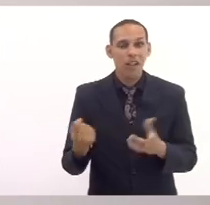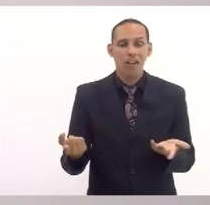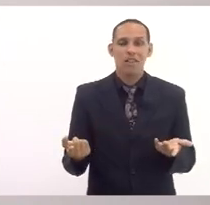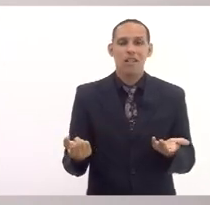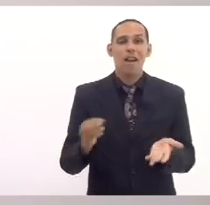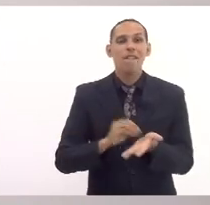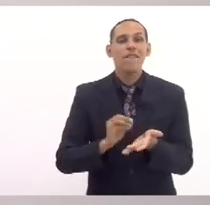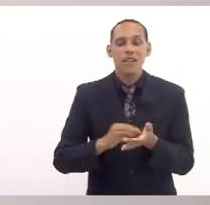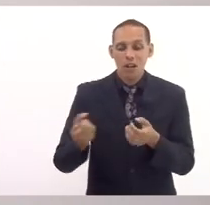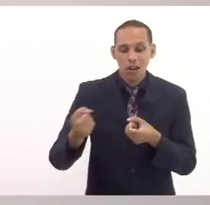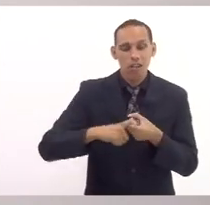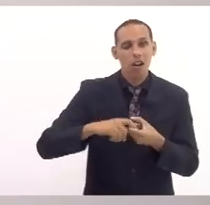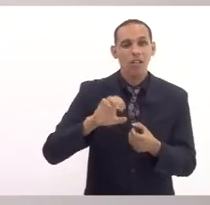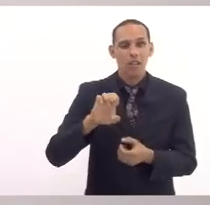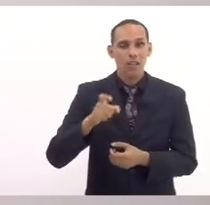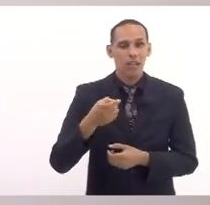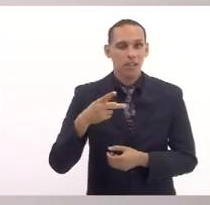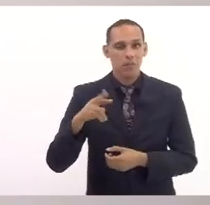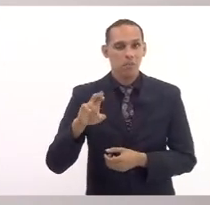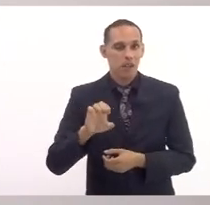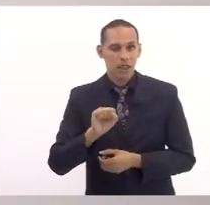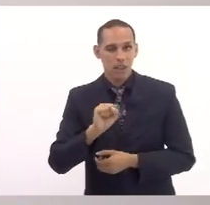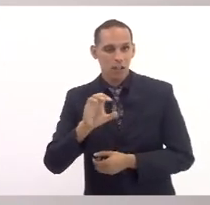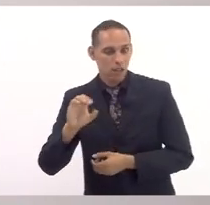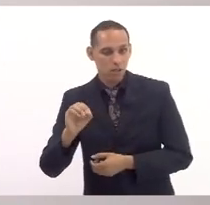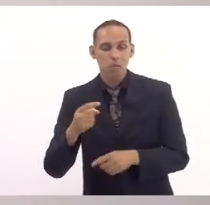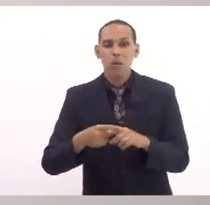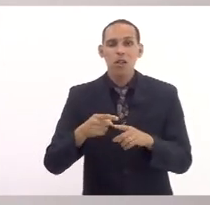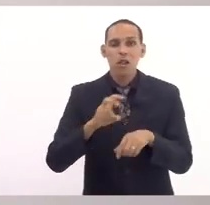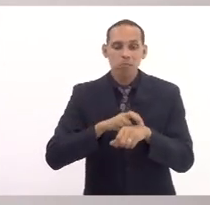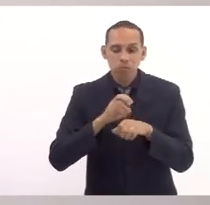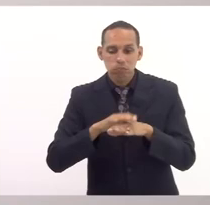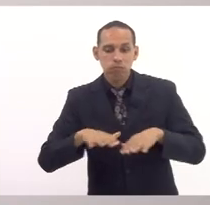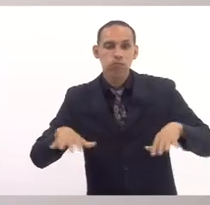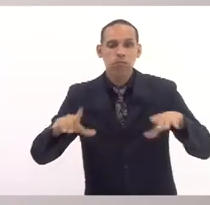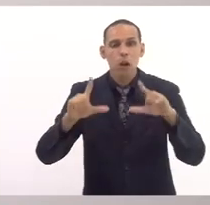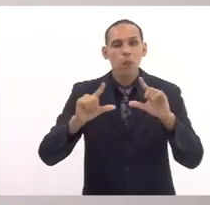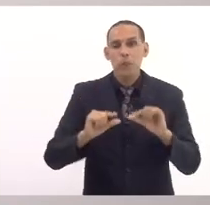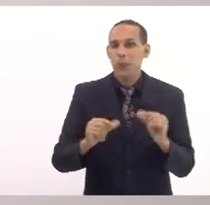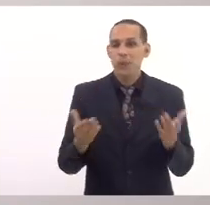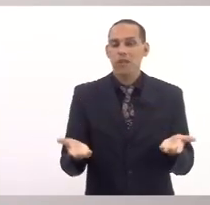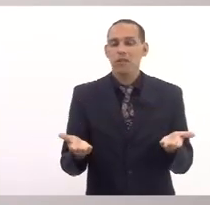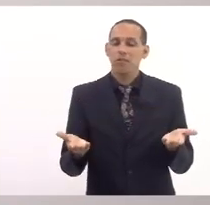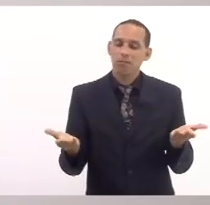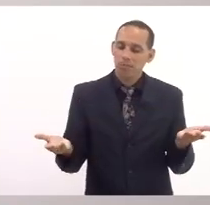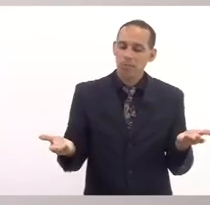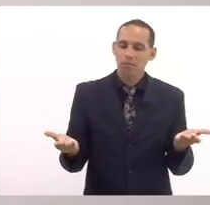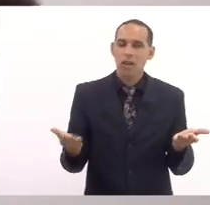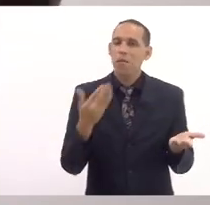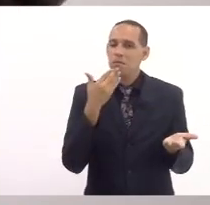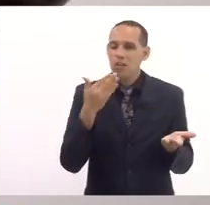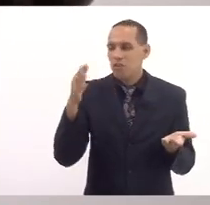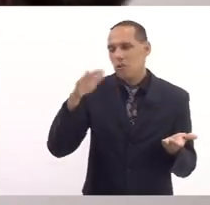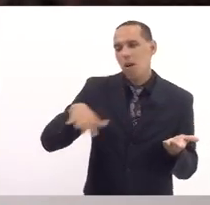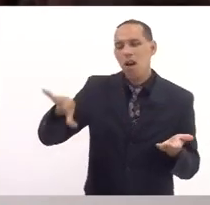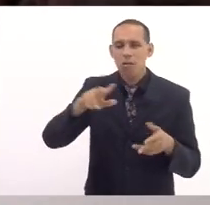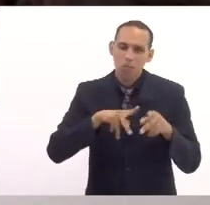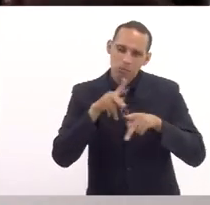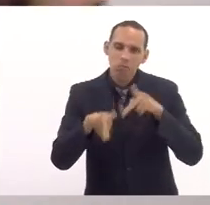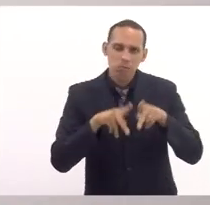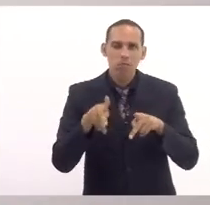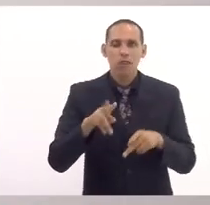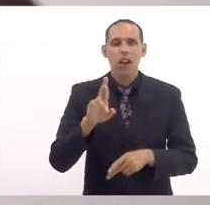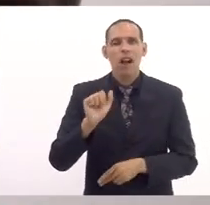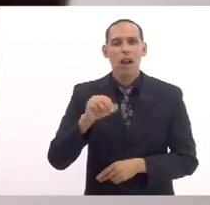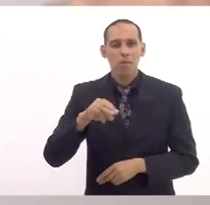voltar com o trem expresso, já que a pandemia deixou de existir? Então, é uma reivindicação da população do ramal de Santa